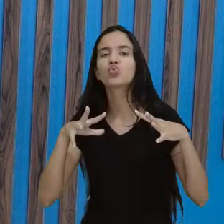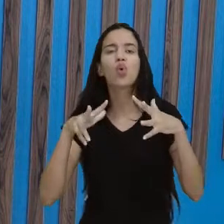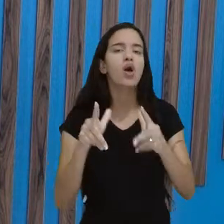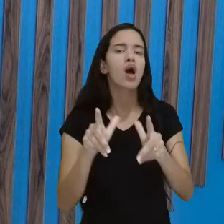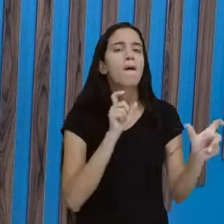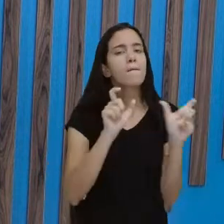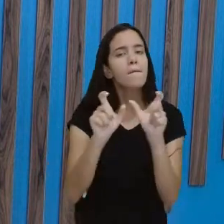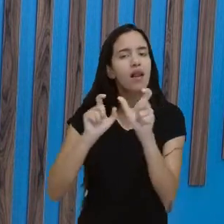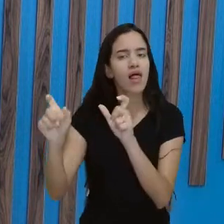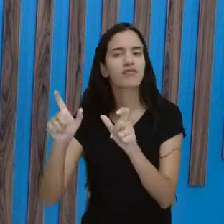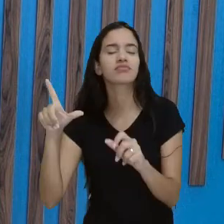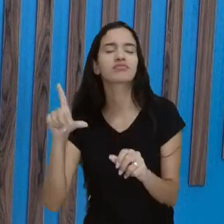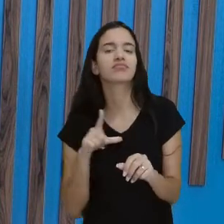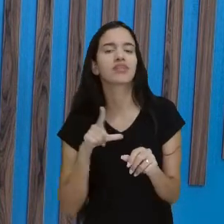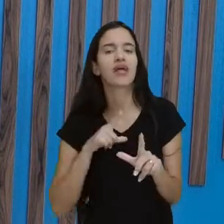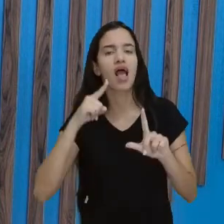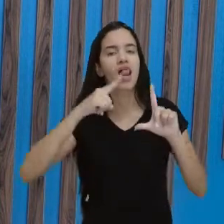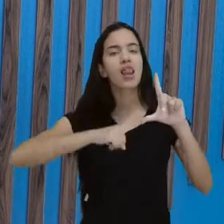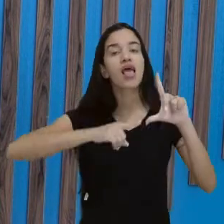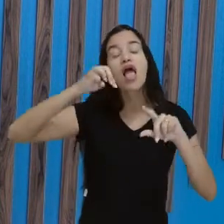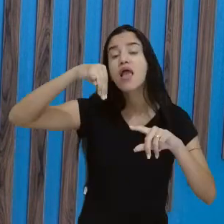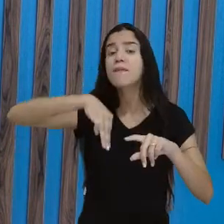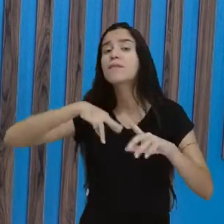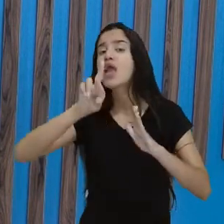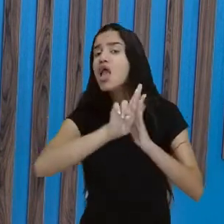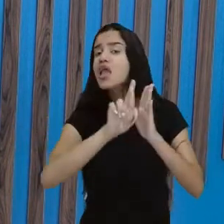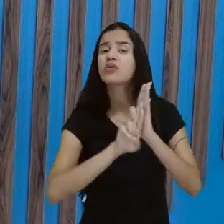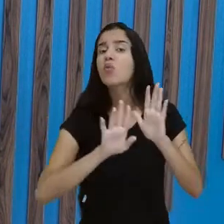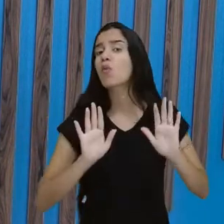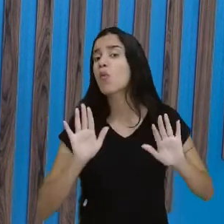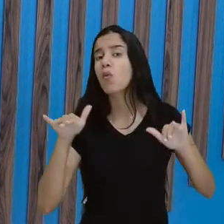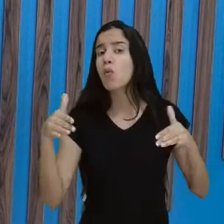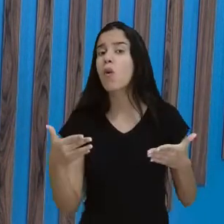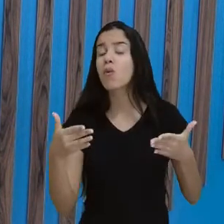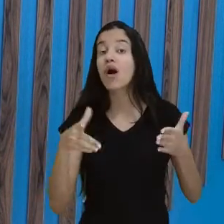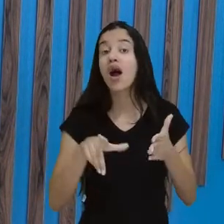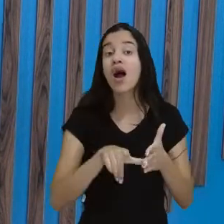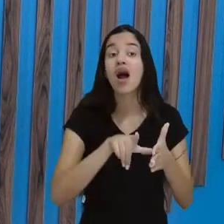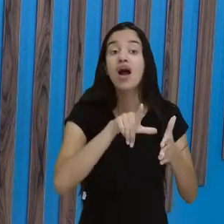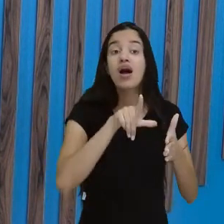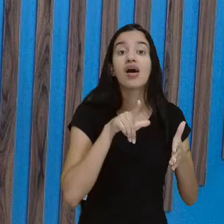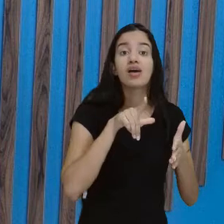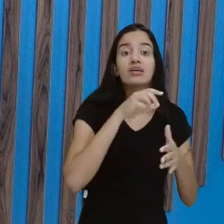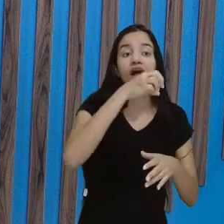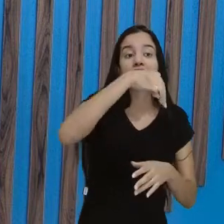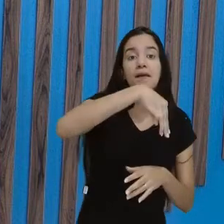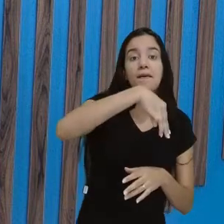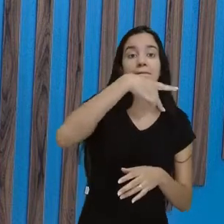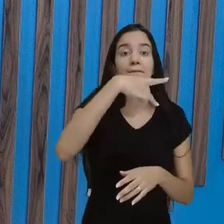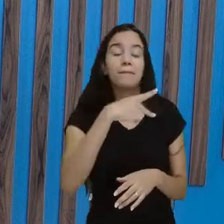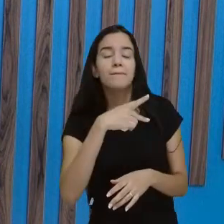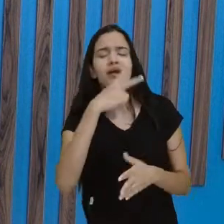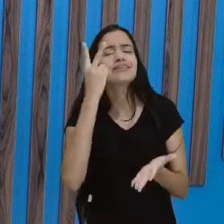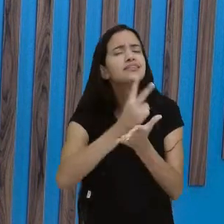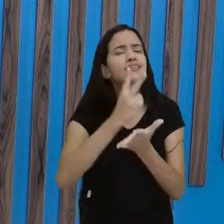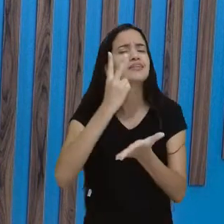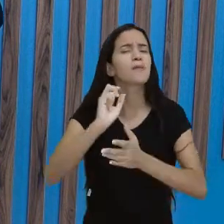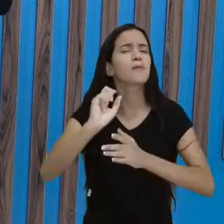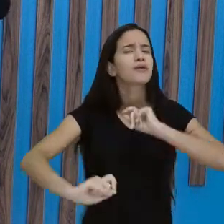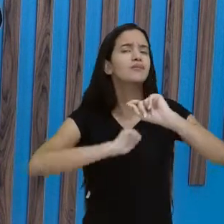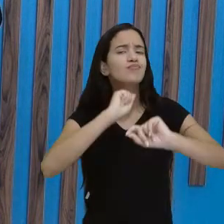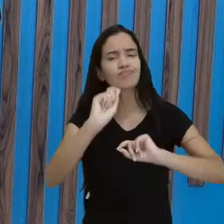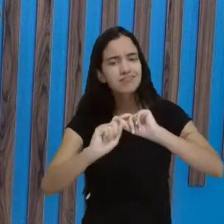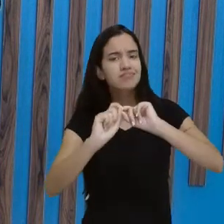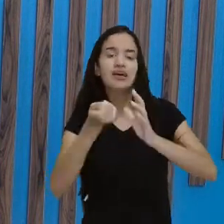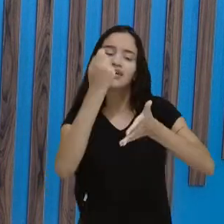aquelas palavrinhas têm a letra M. E qual é a regrinha, Lázaro? Antes de P e B, sempre